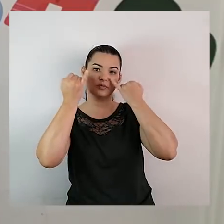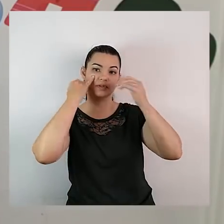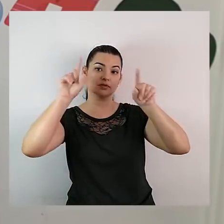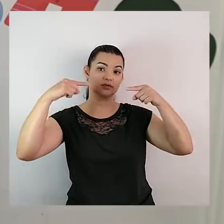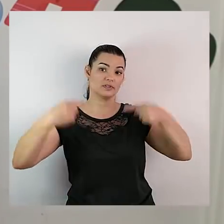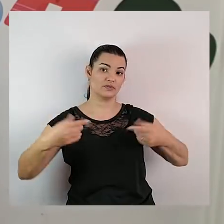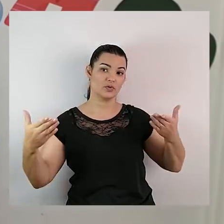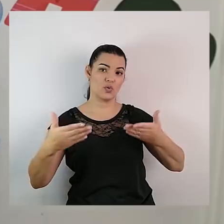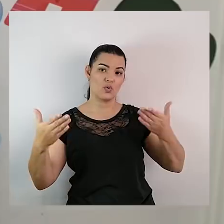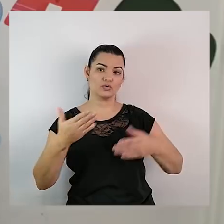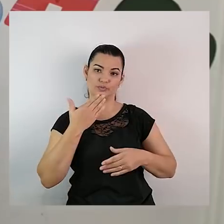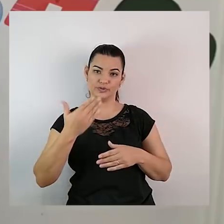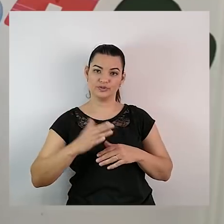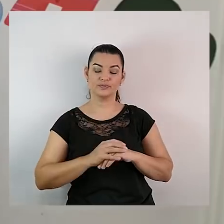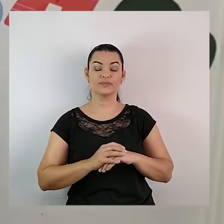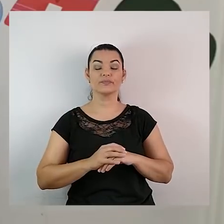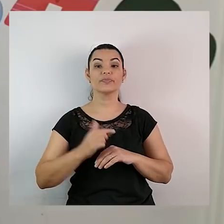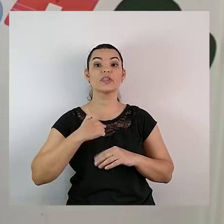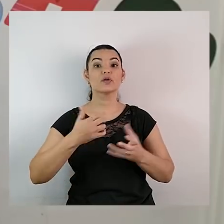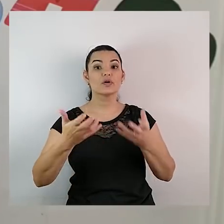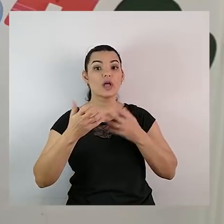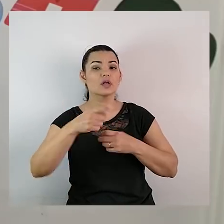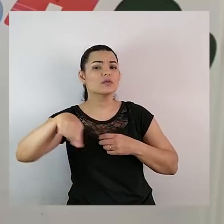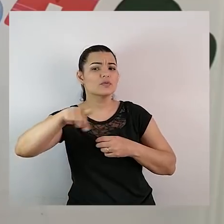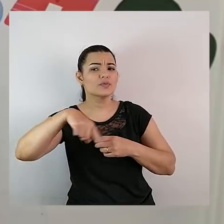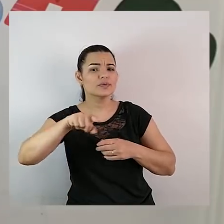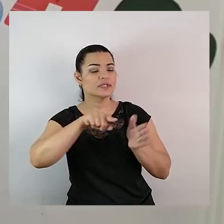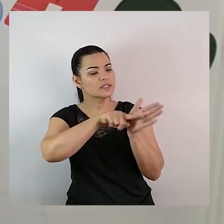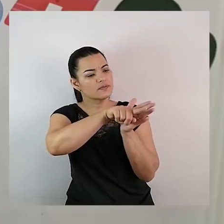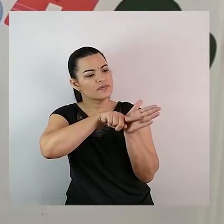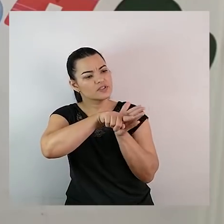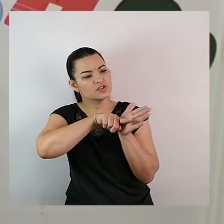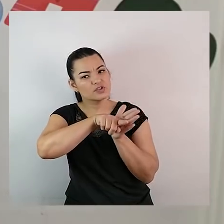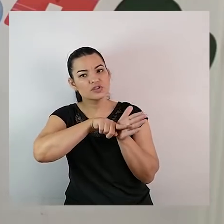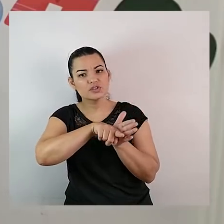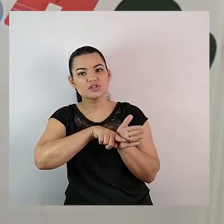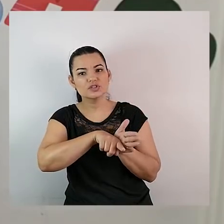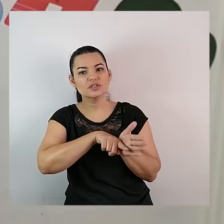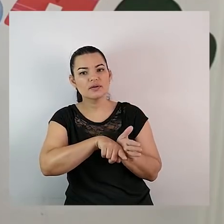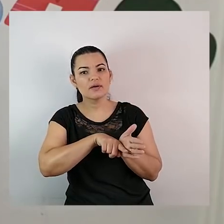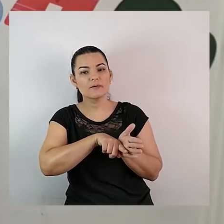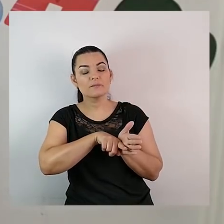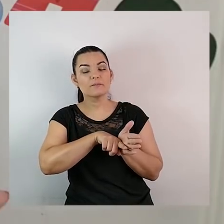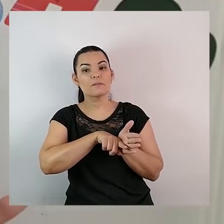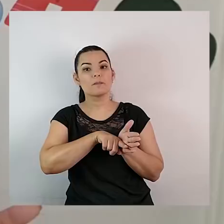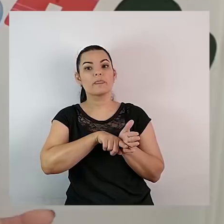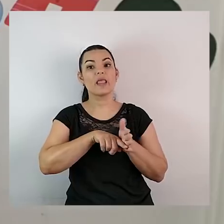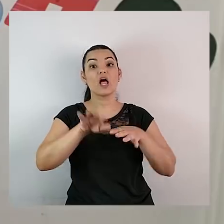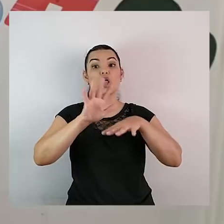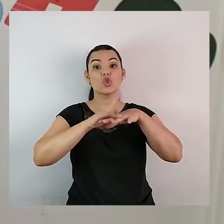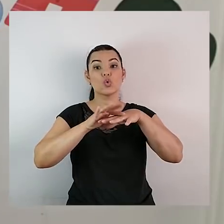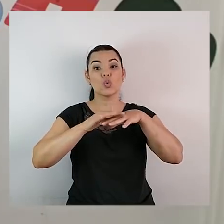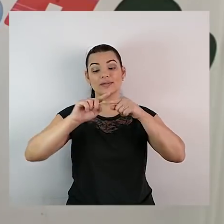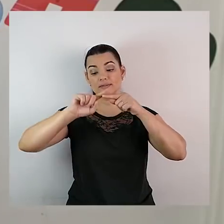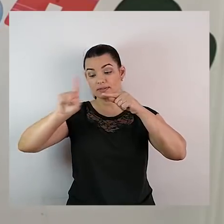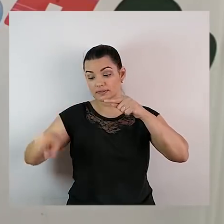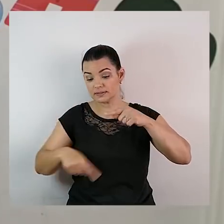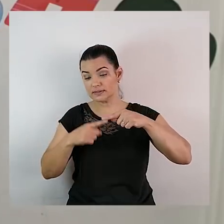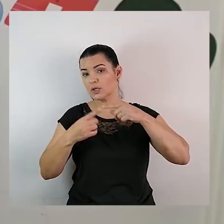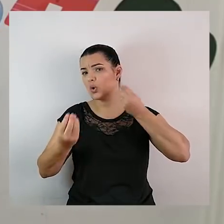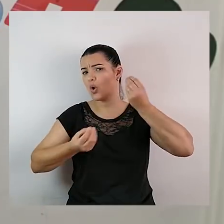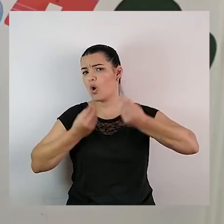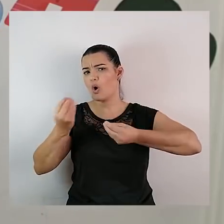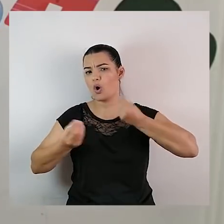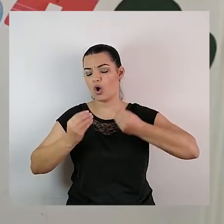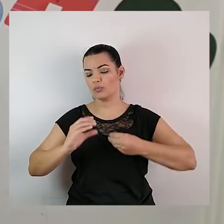de hoje. A Pro quer que vocês investiguem o ciclo de alguma doença.